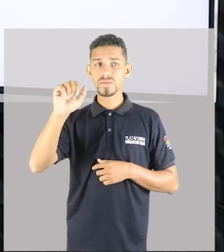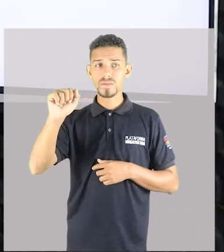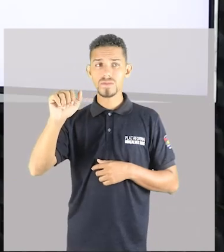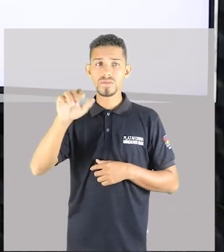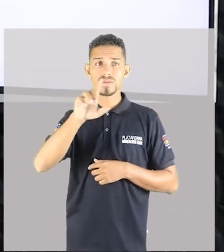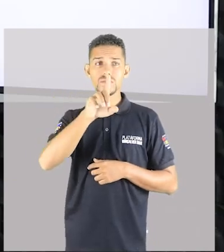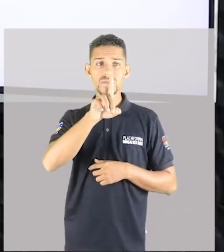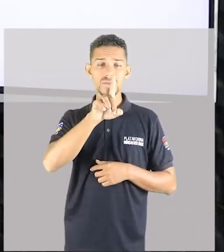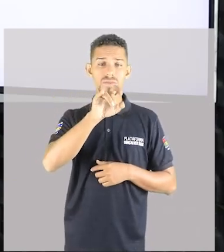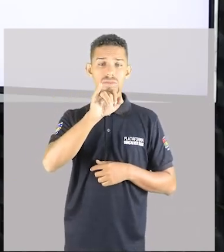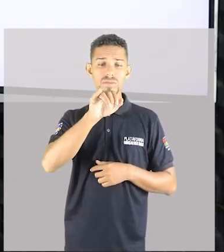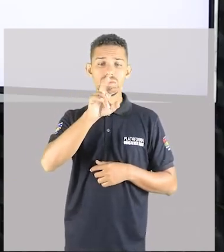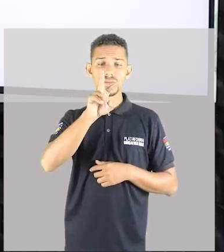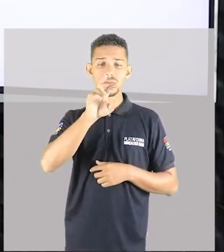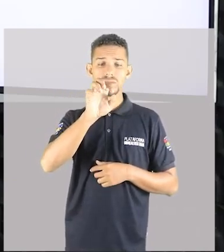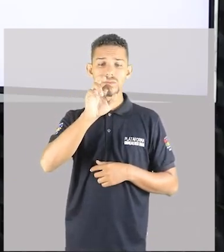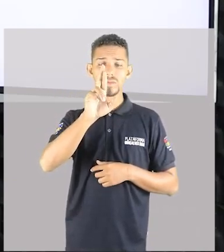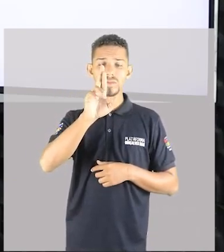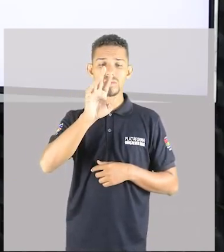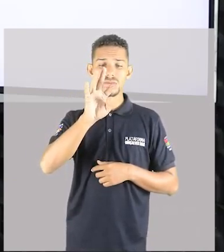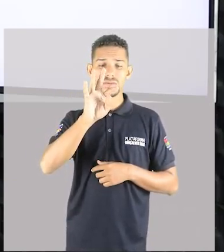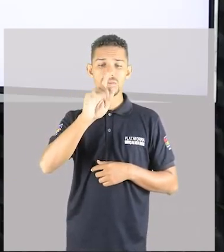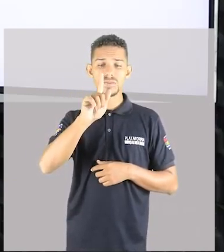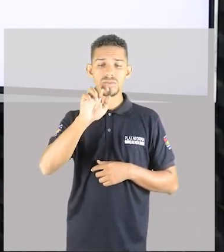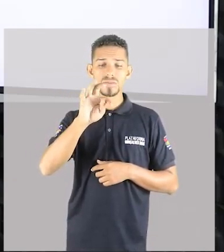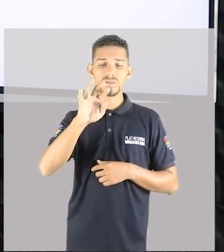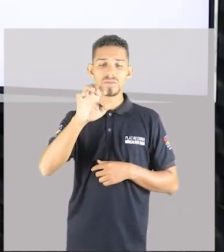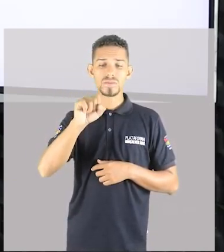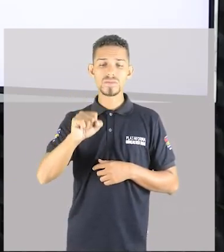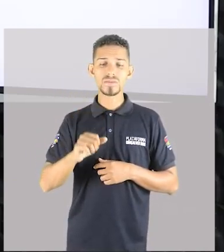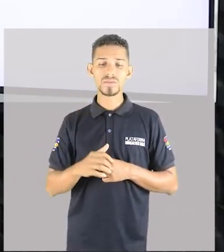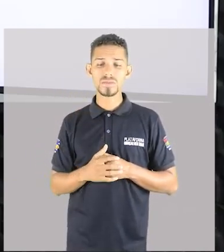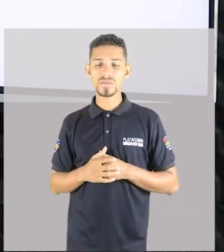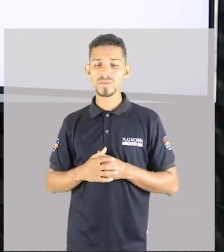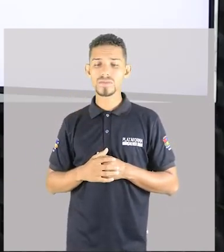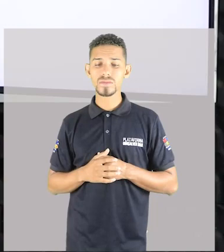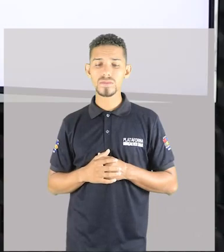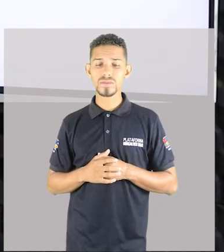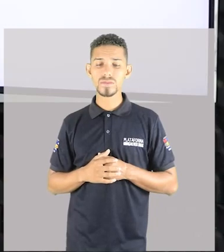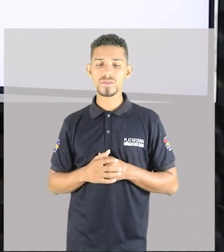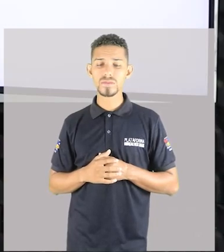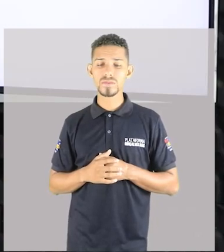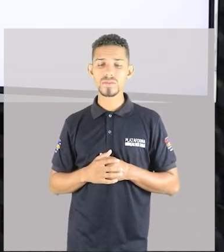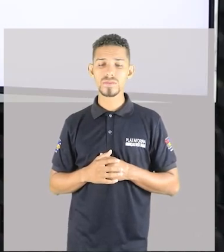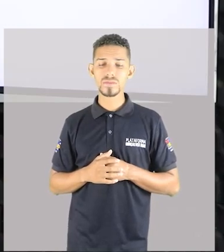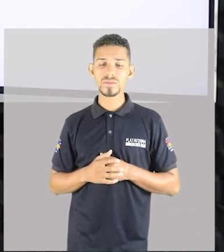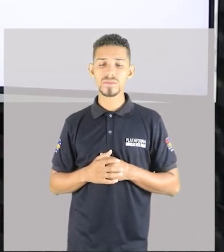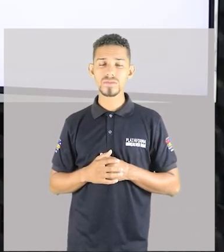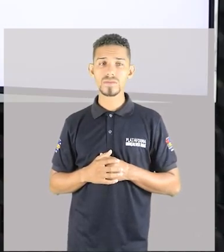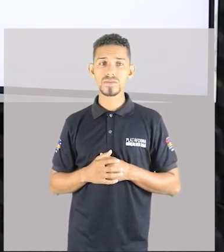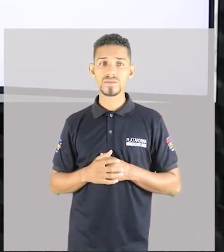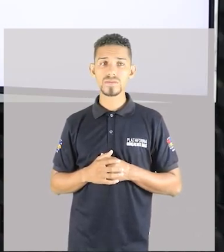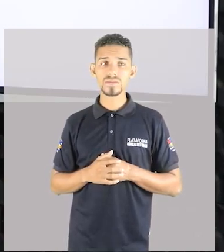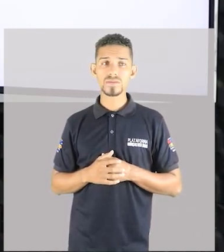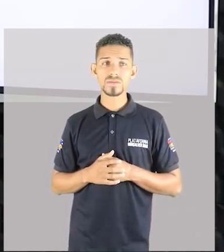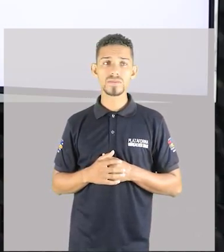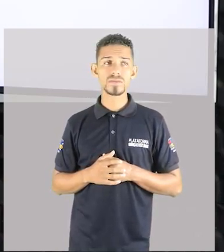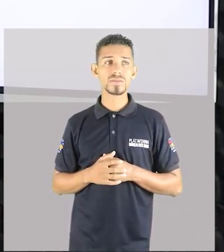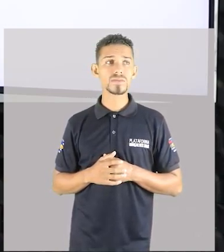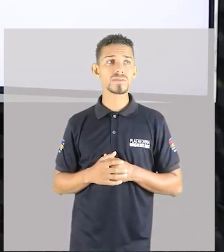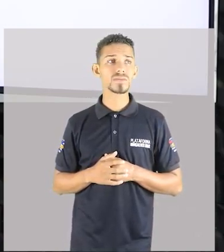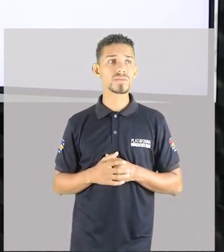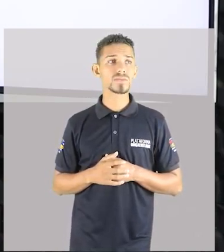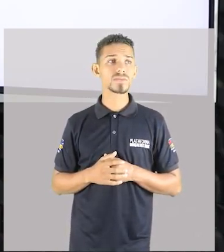lentes divergentes. Correção com lentes divergentes. Eu acho que faltou ali colocar. Olha só, gente.